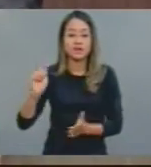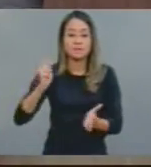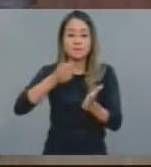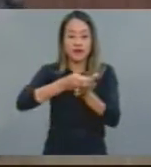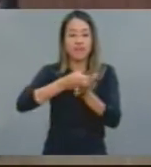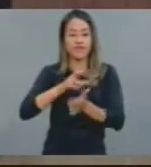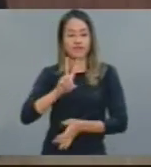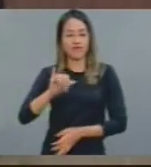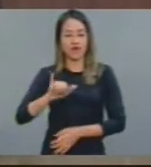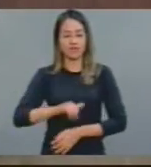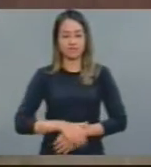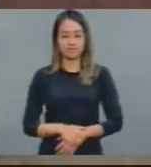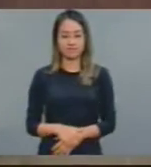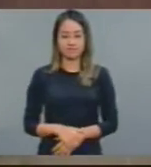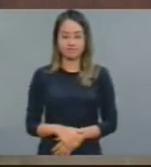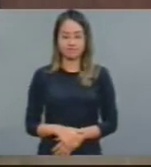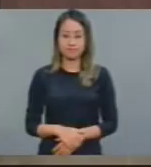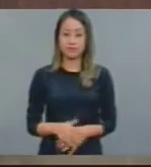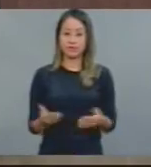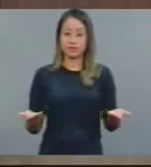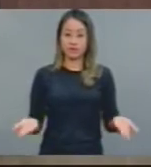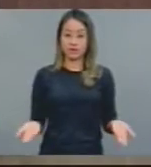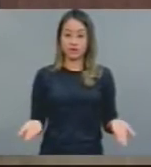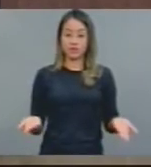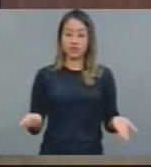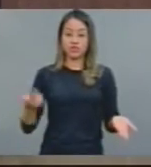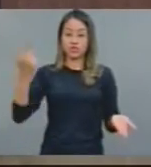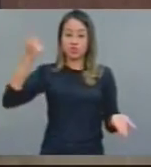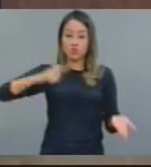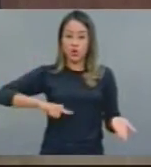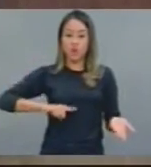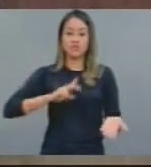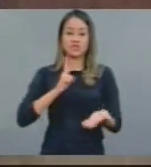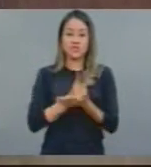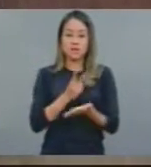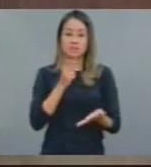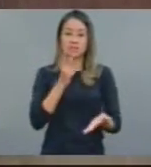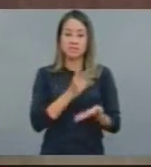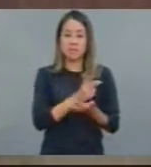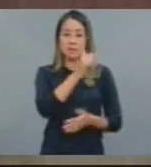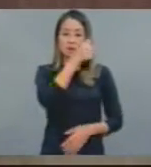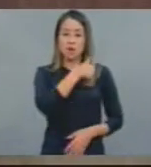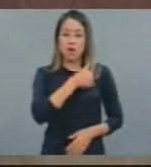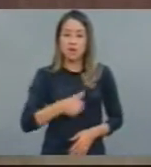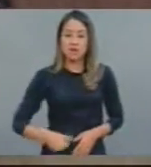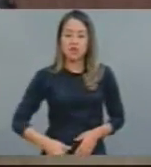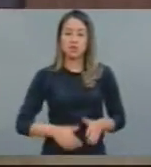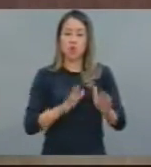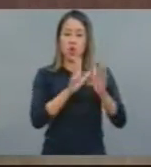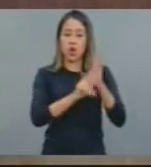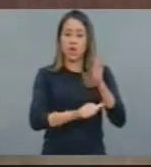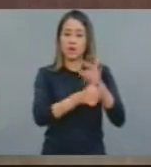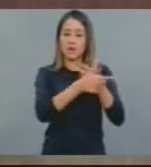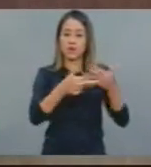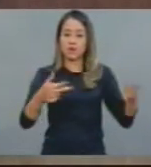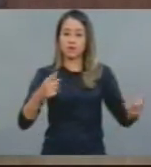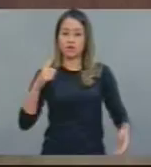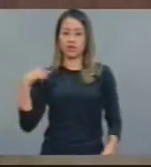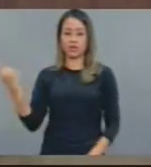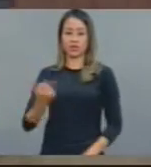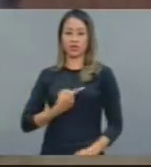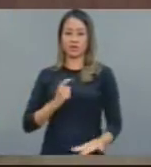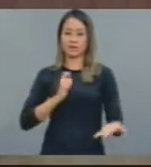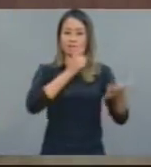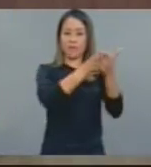baixo. Mais uma vez, o andar de baixo, ele vai pagar a conta. Vocês acham que isso é